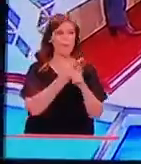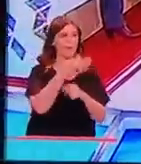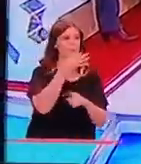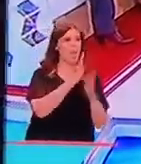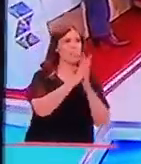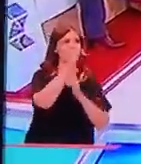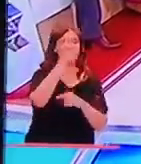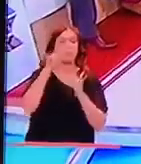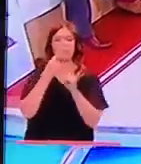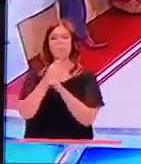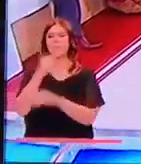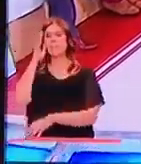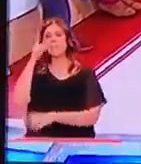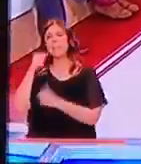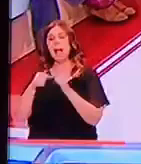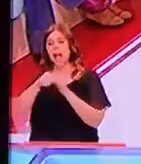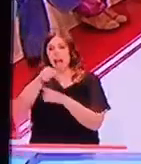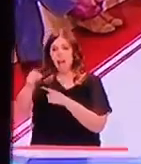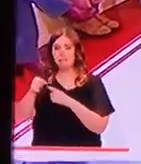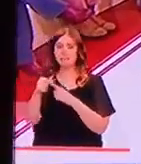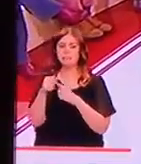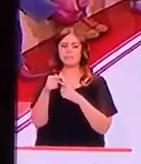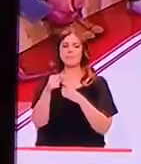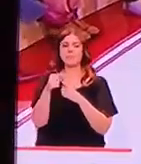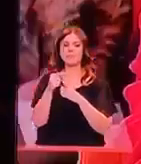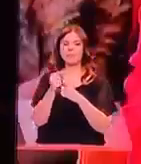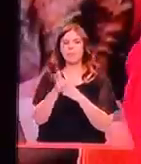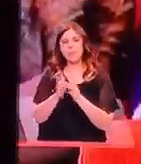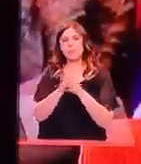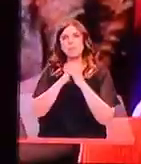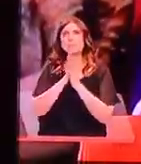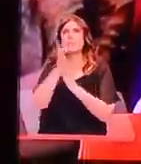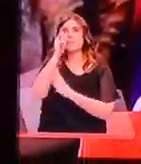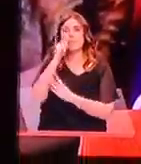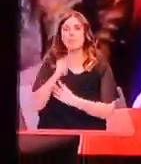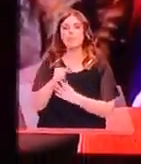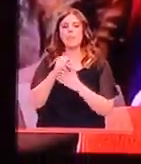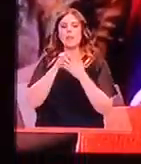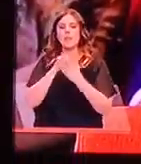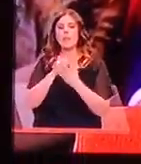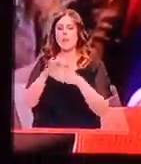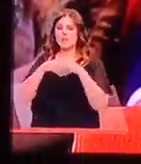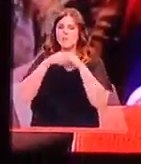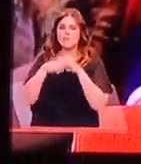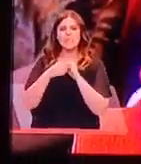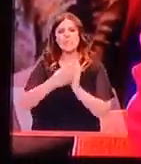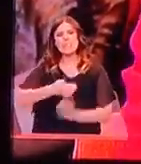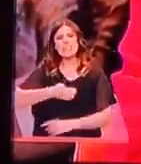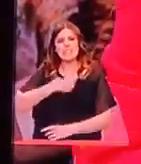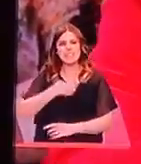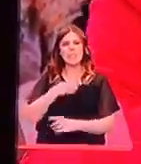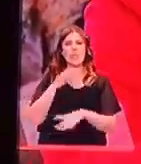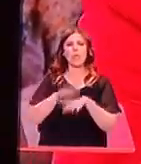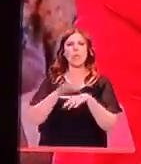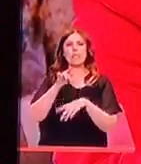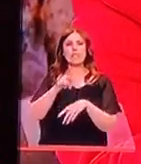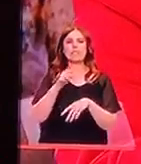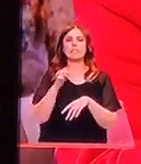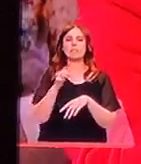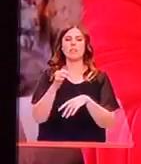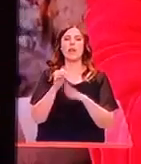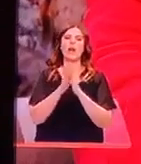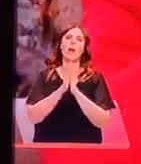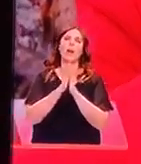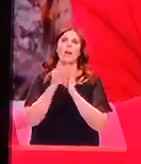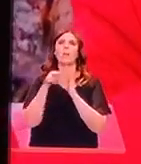de Deus, outra coisa é saber que Ele existe. E contar com Ele. E segurar na mão dEle e senti-Lo. Porque essa coisa de